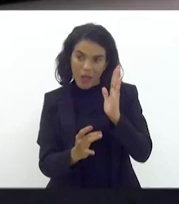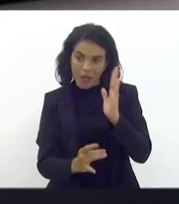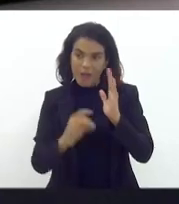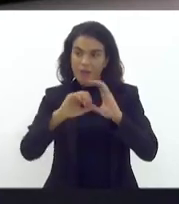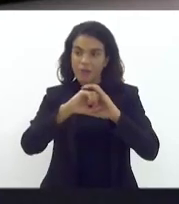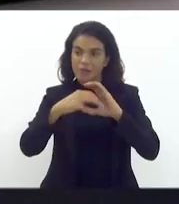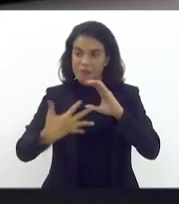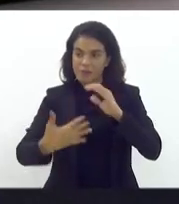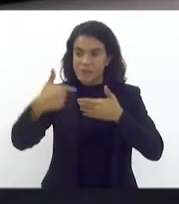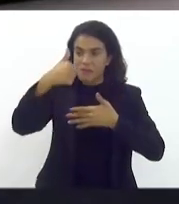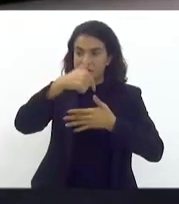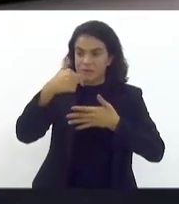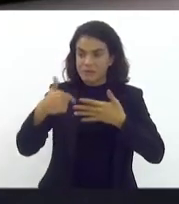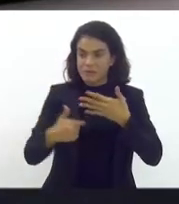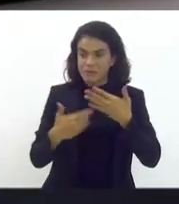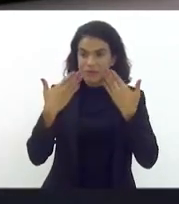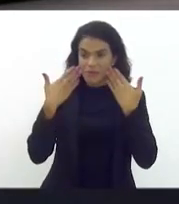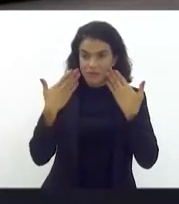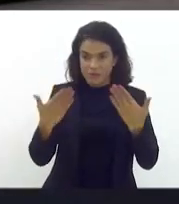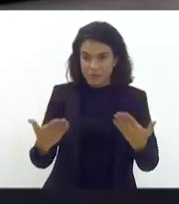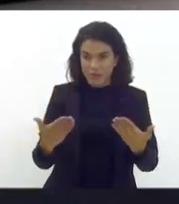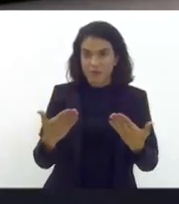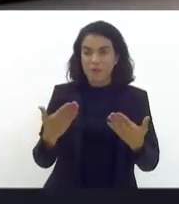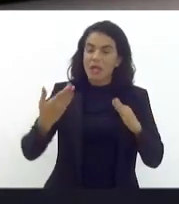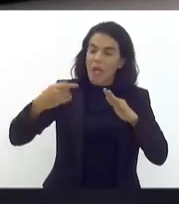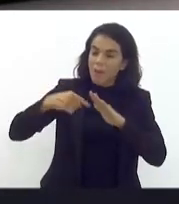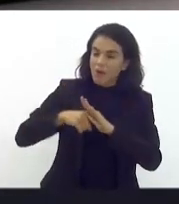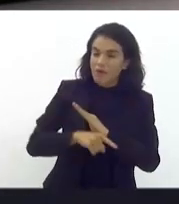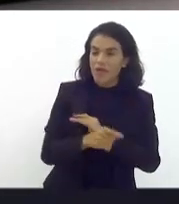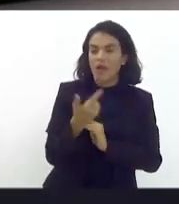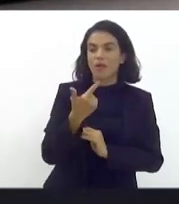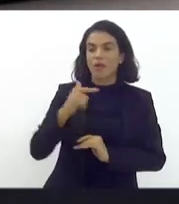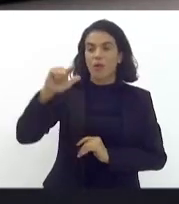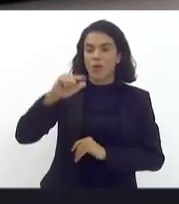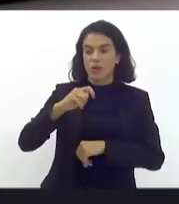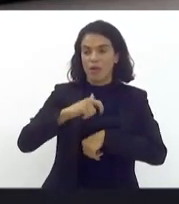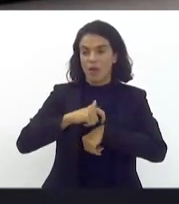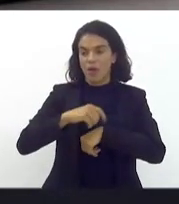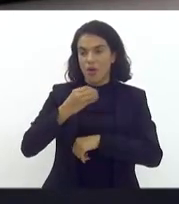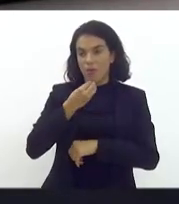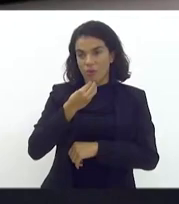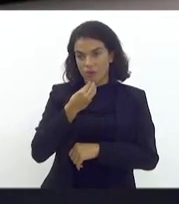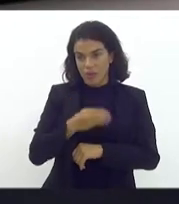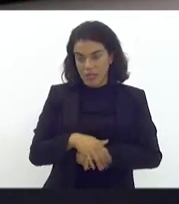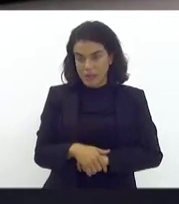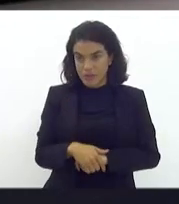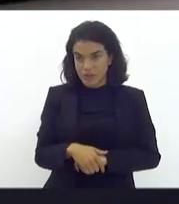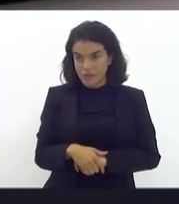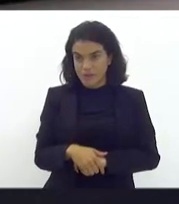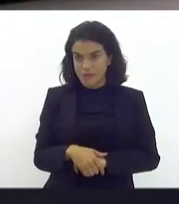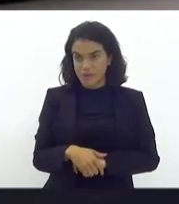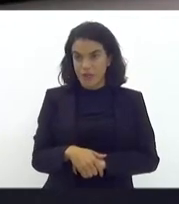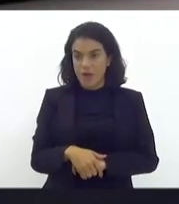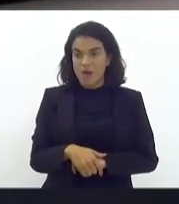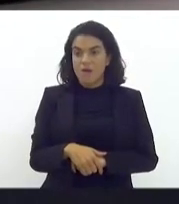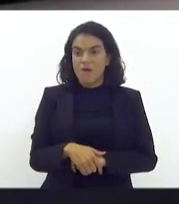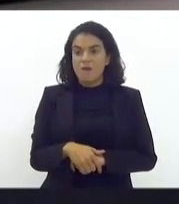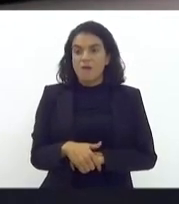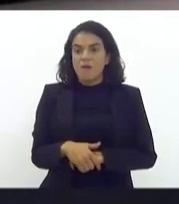eu estou mencionando e teria muito prazer e aprofundá-los em outra oportunidade que aqui nós não temos esse tempo